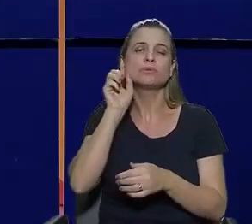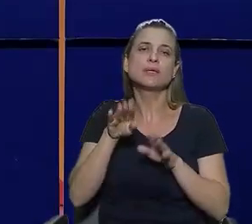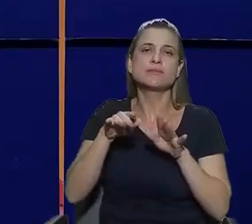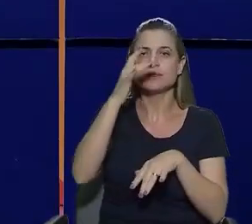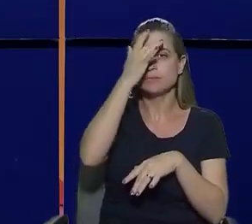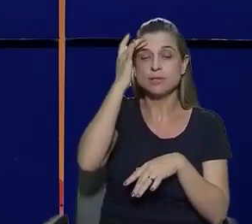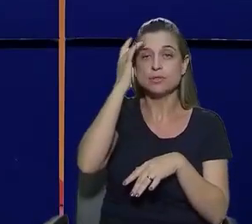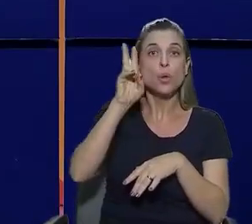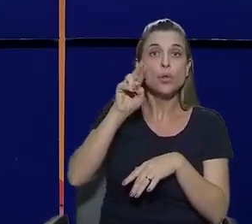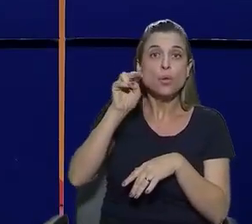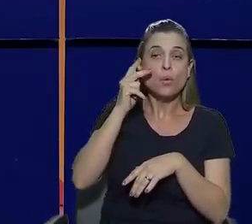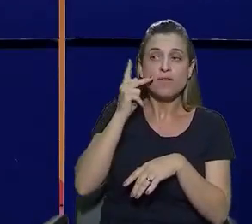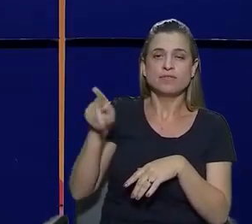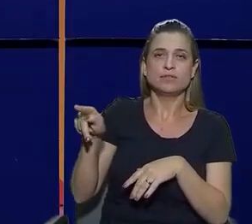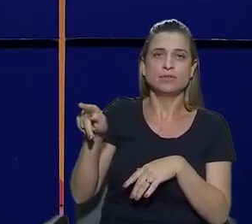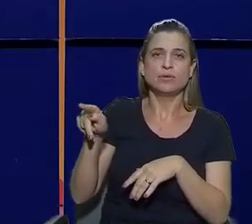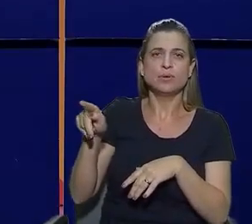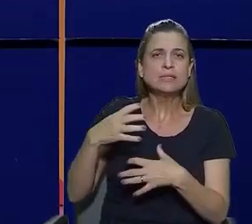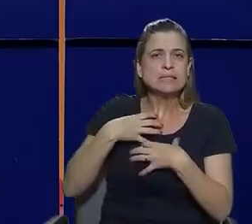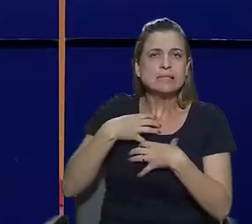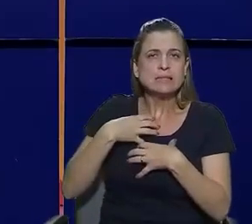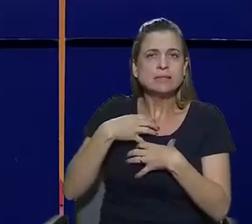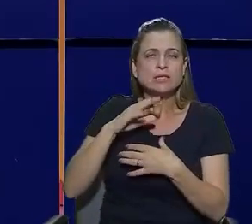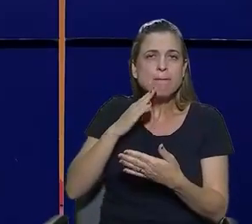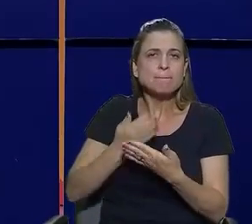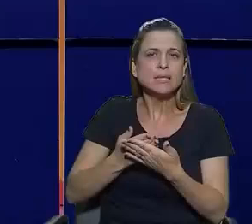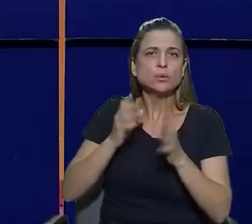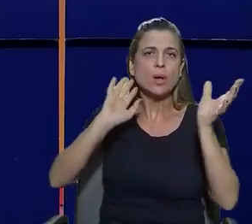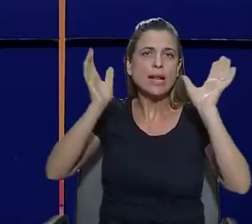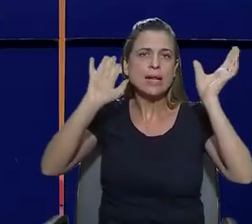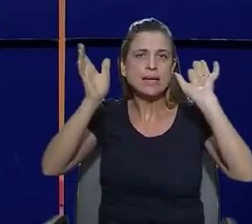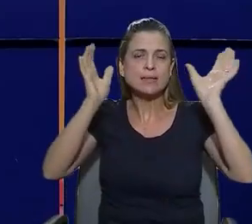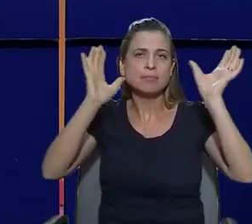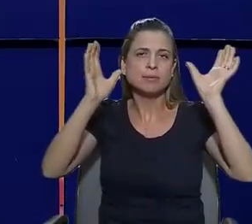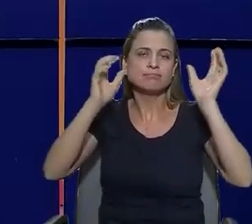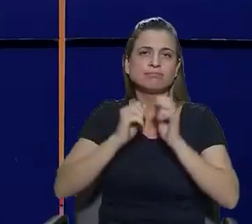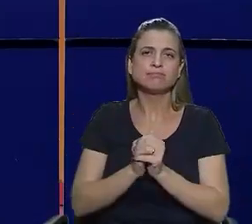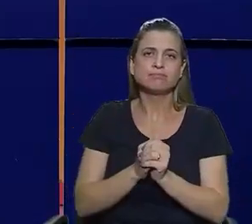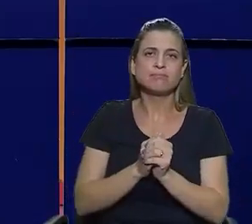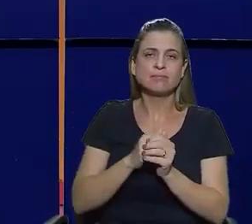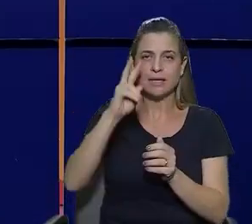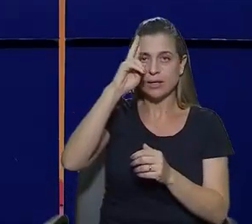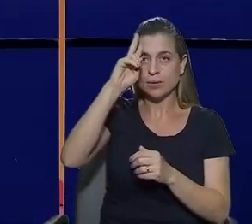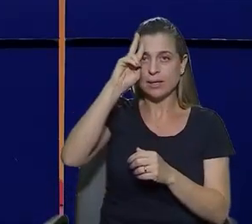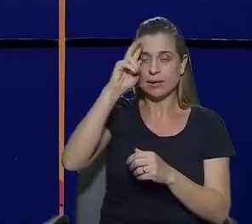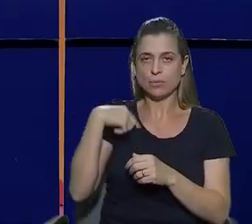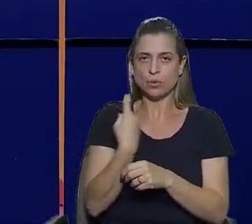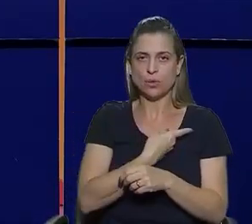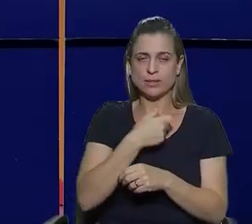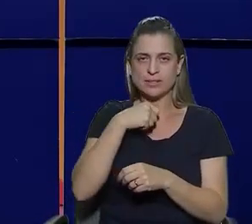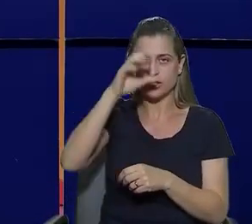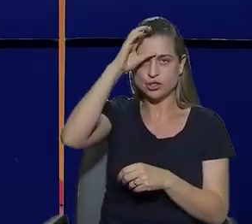quando chega lá e tem esse espanto, primeiro com o clima. Eu lembro de uma tia nossa que nunca tinha ido lá e tinha ido para o